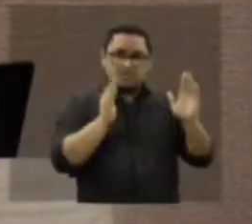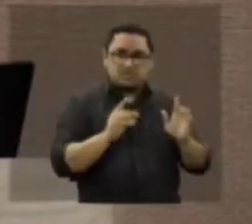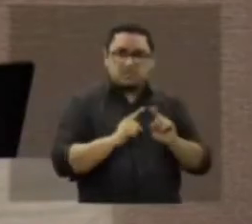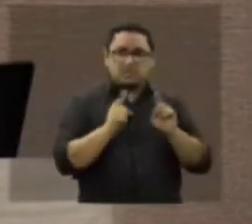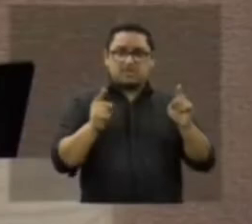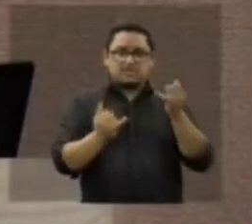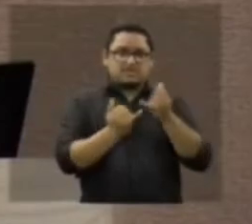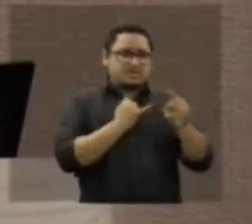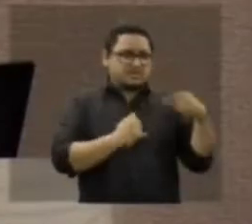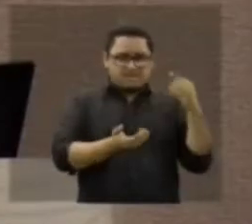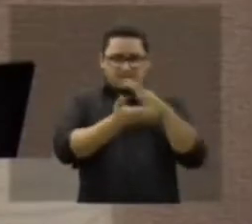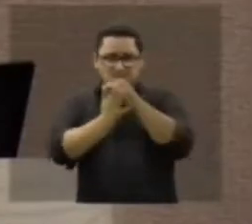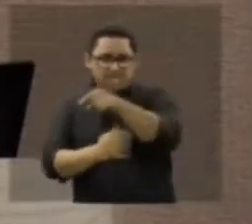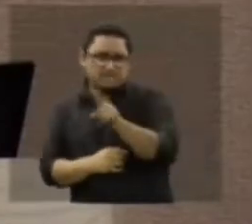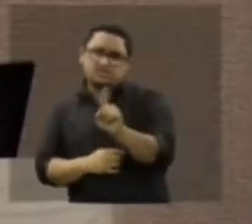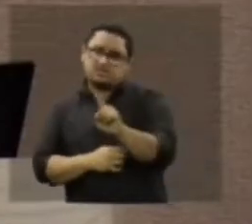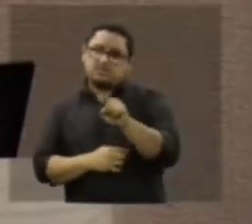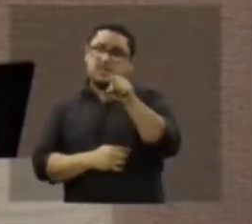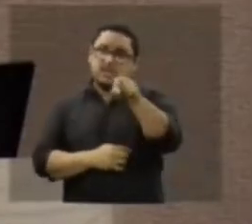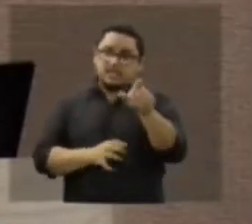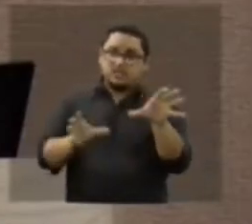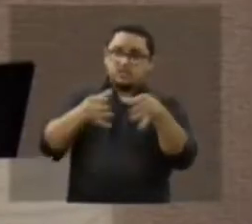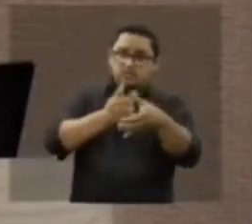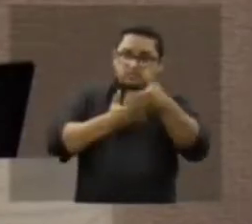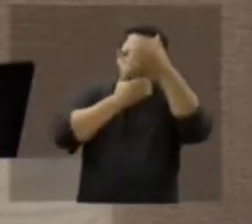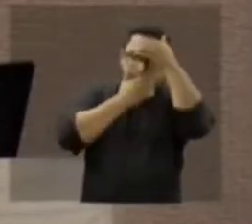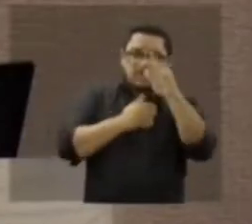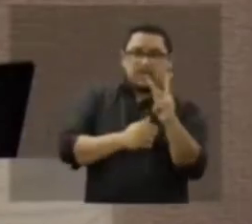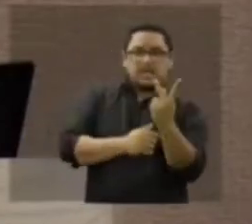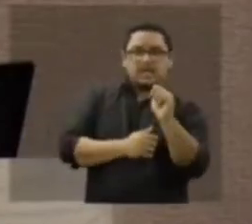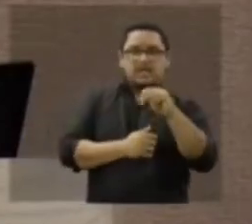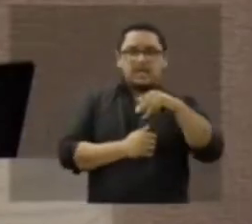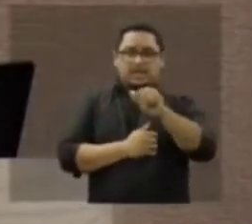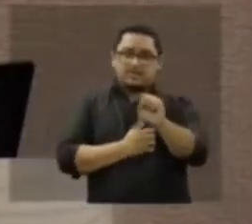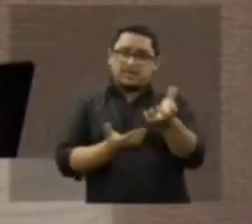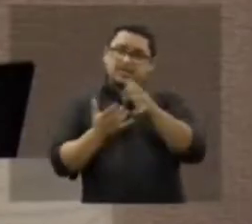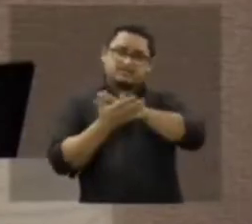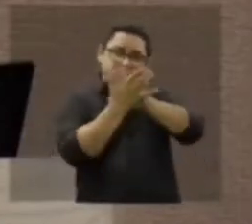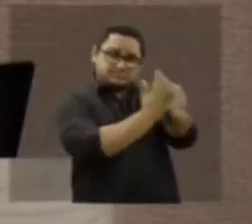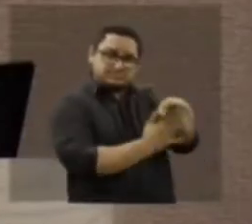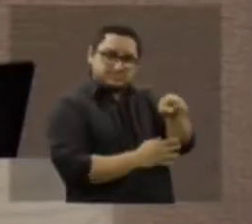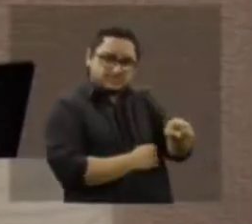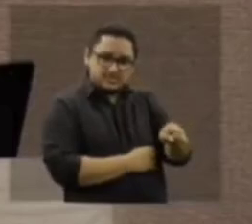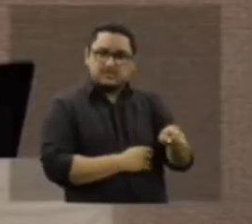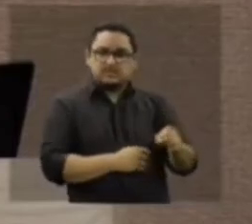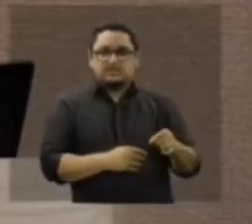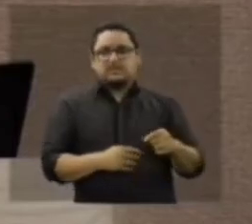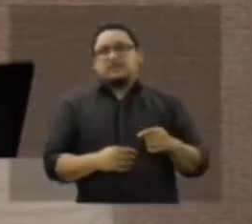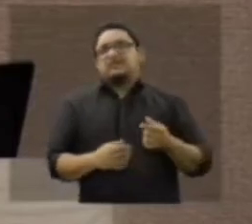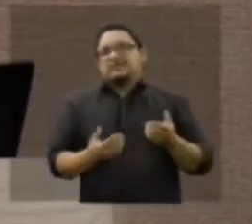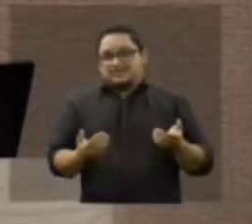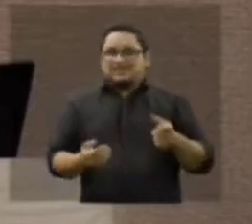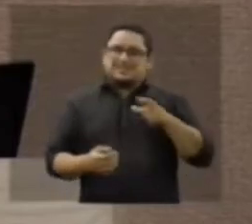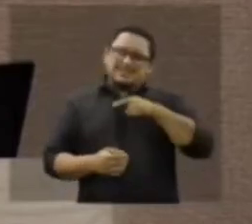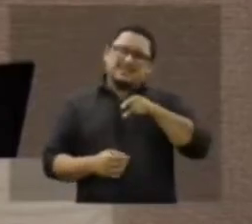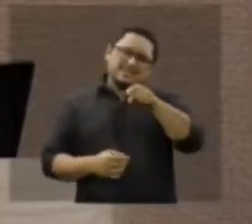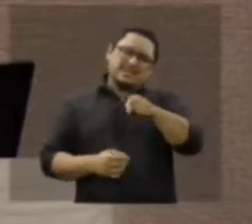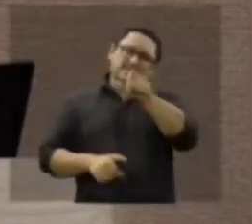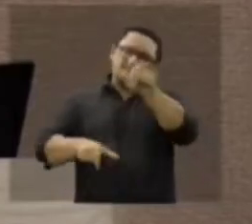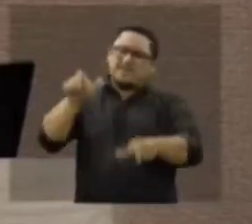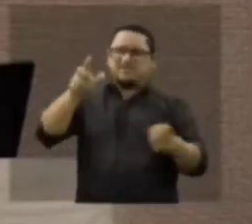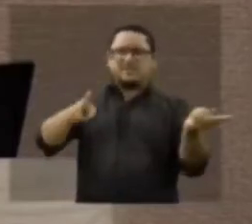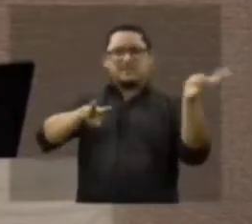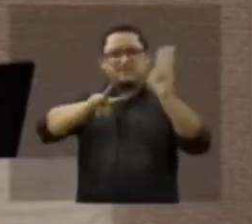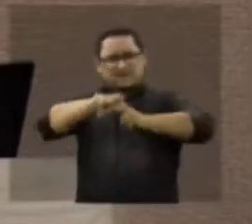abertamente pregam Nossa destruição mantém ilegalmente mais de uma centena de reféns em cativeiro